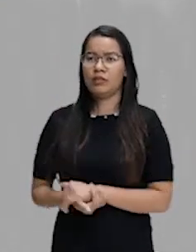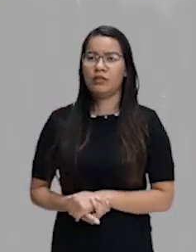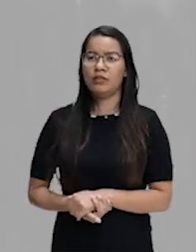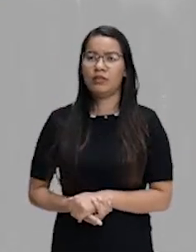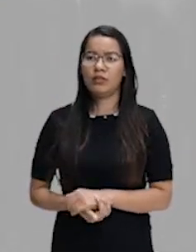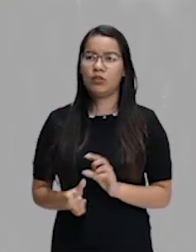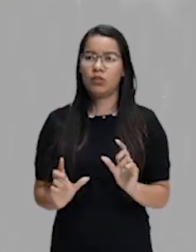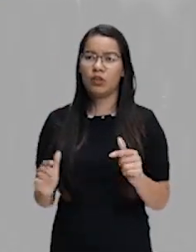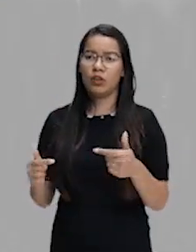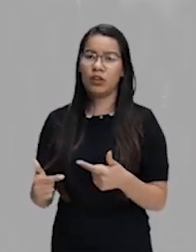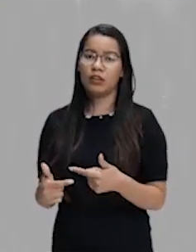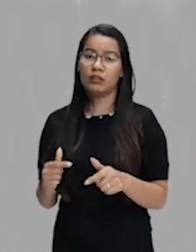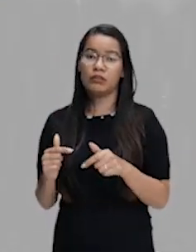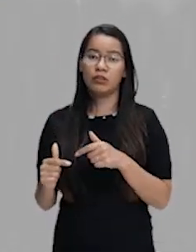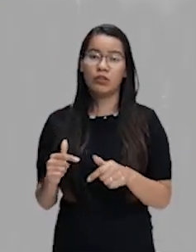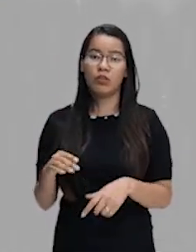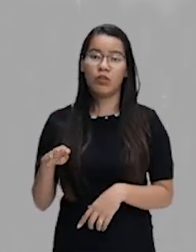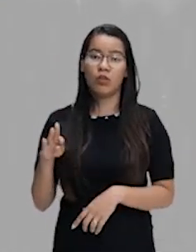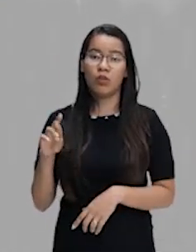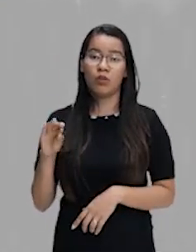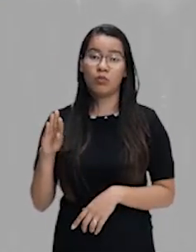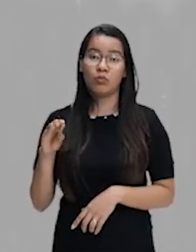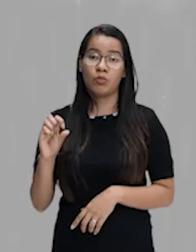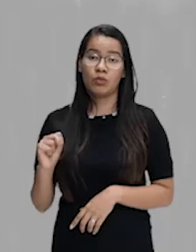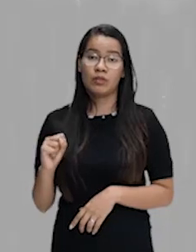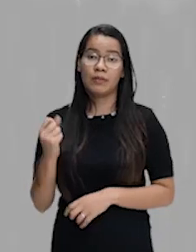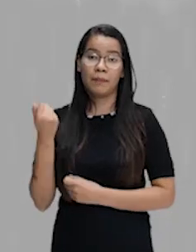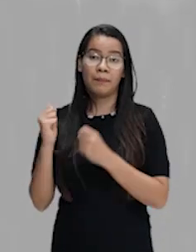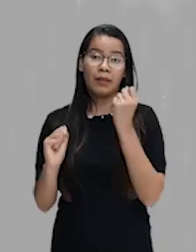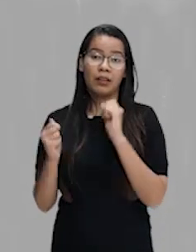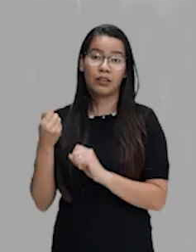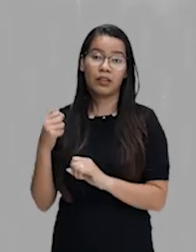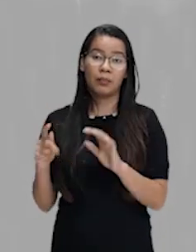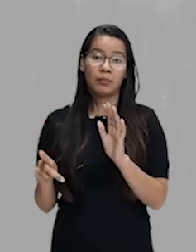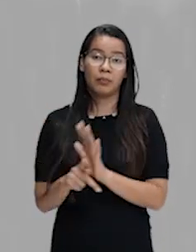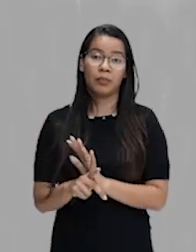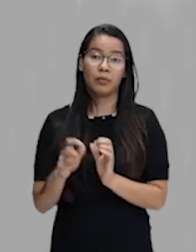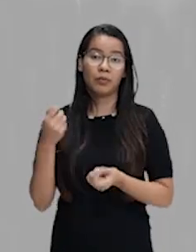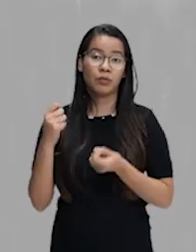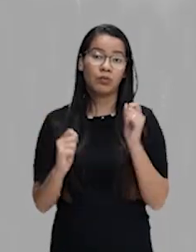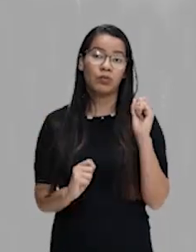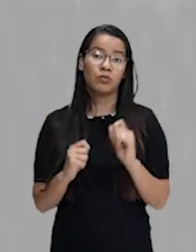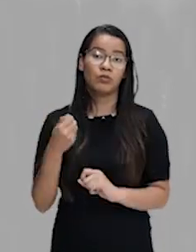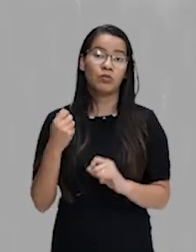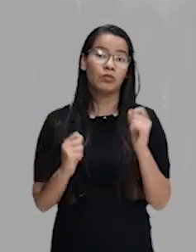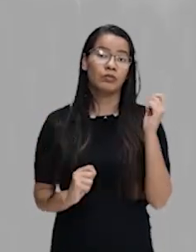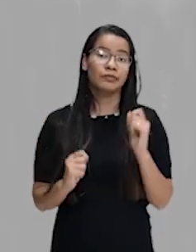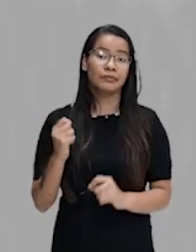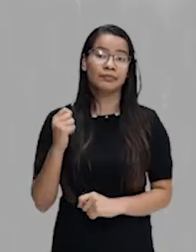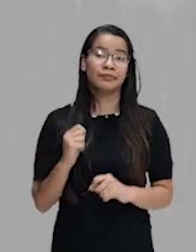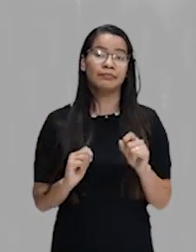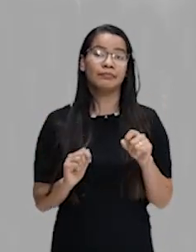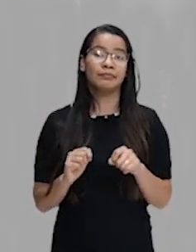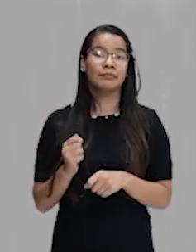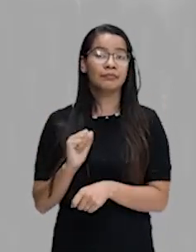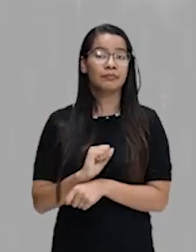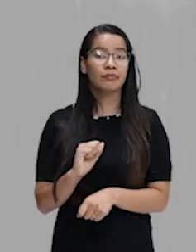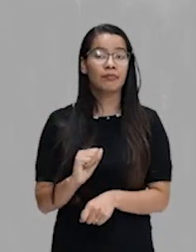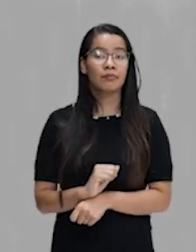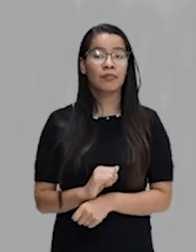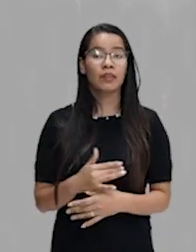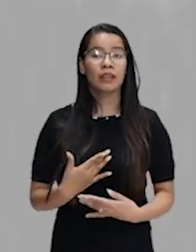Mas colocaram robôs, máquinas. A própria indústria automobilística sofreu com isso, por exemplo.